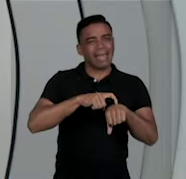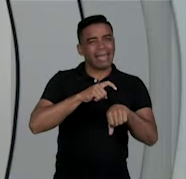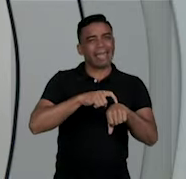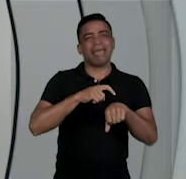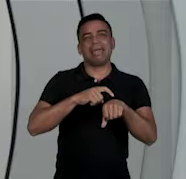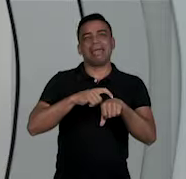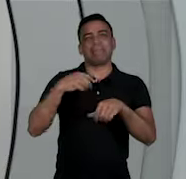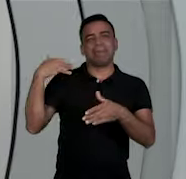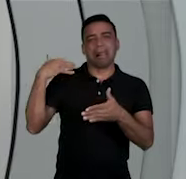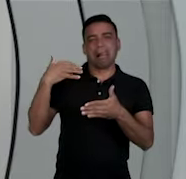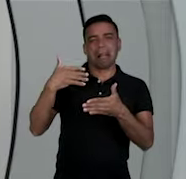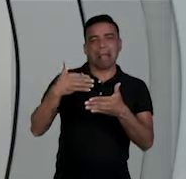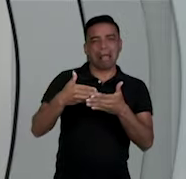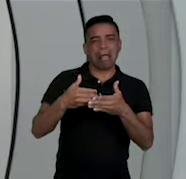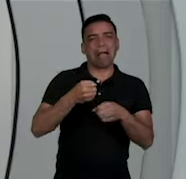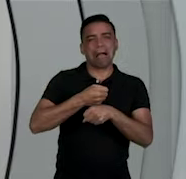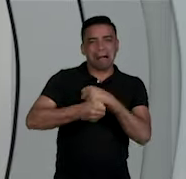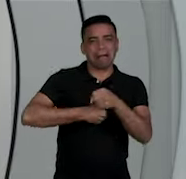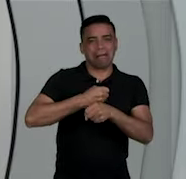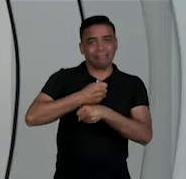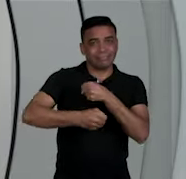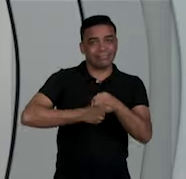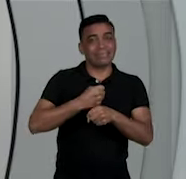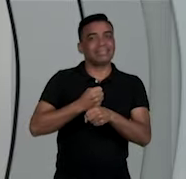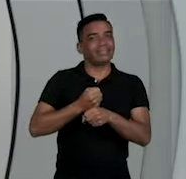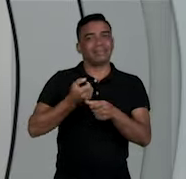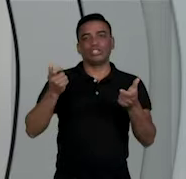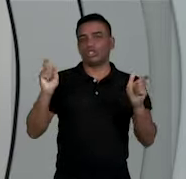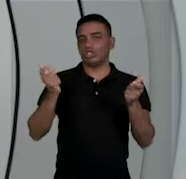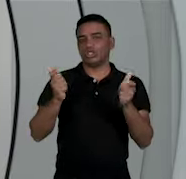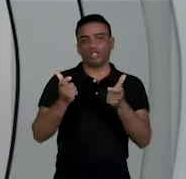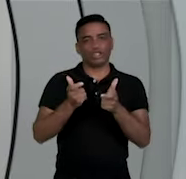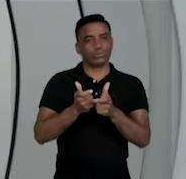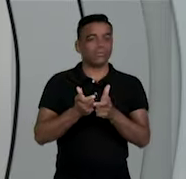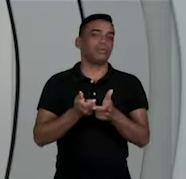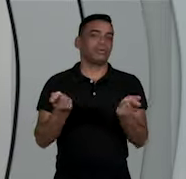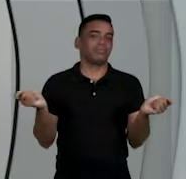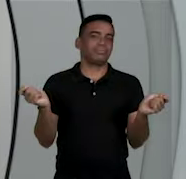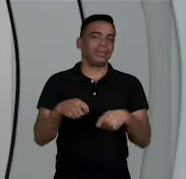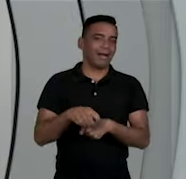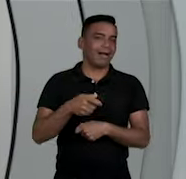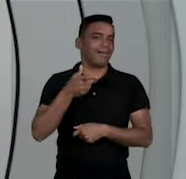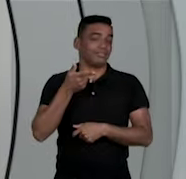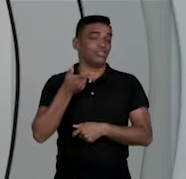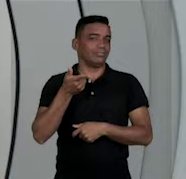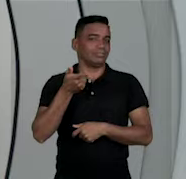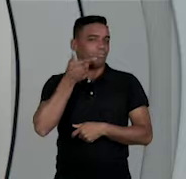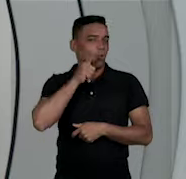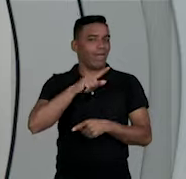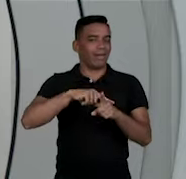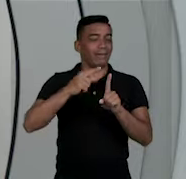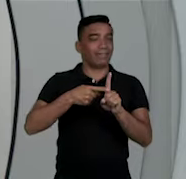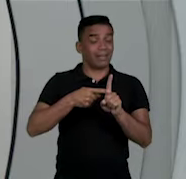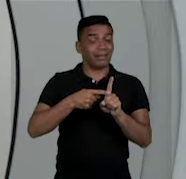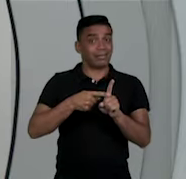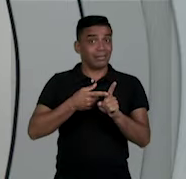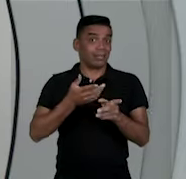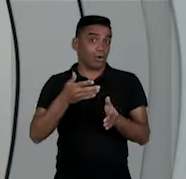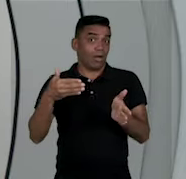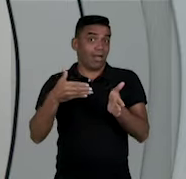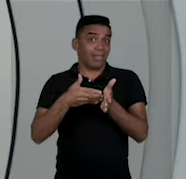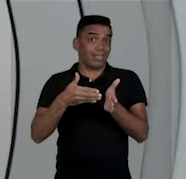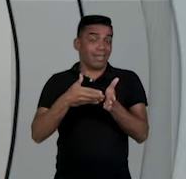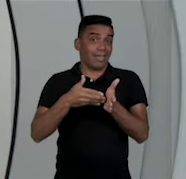anos, essa possibilidade ela vai ficando cada vez menor, né? A chance maior da mulher engravidar é até os 20 anos, né?